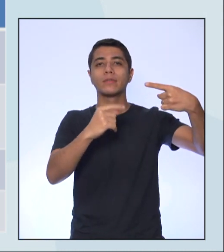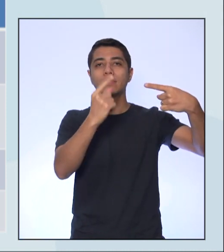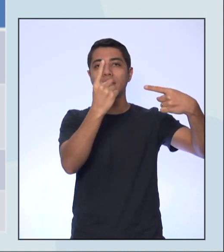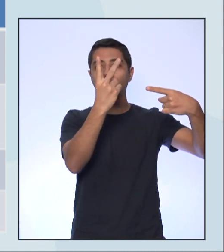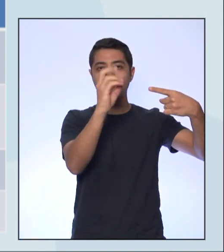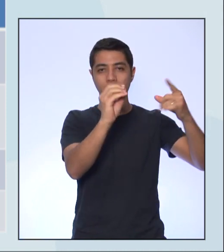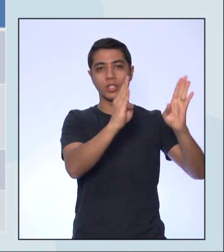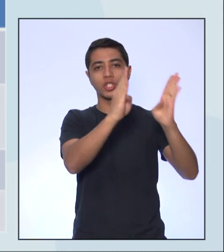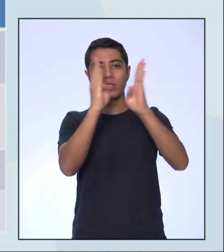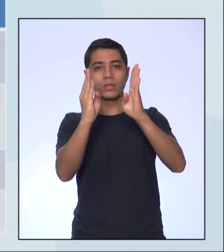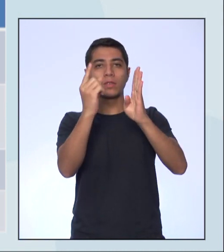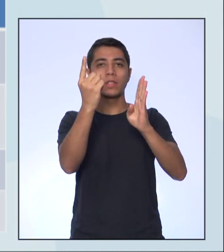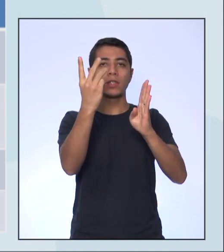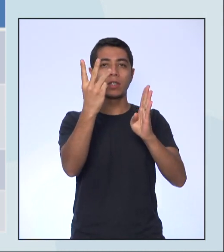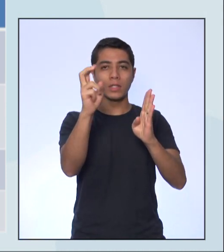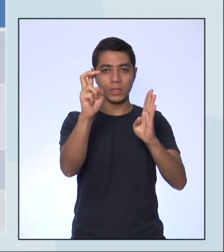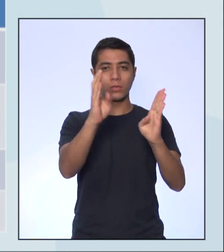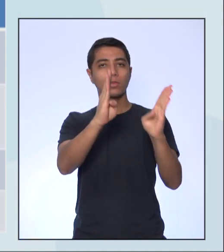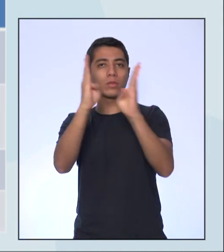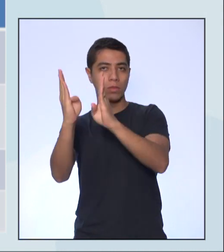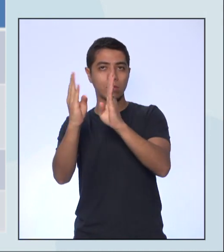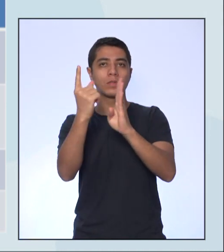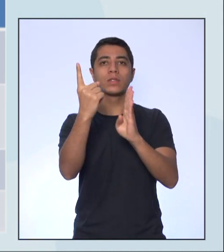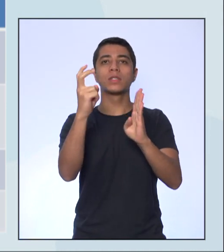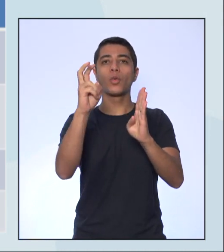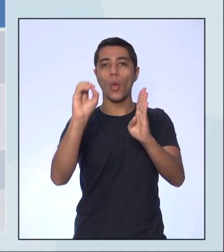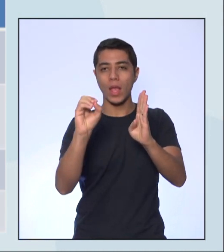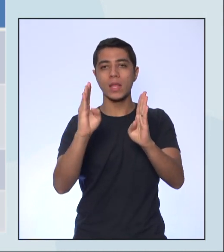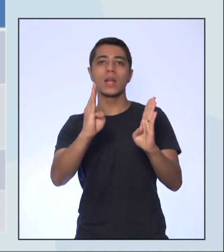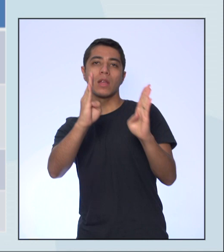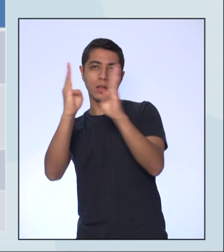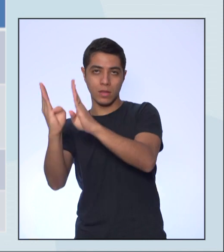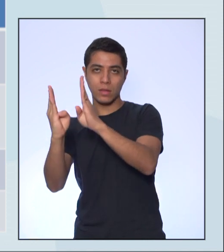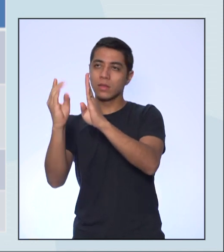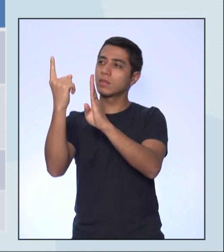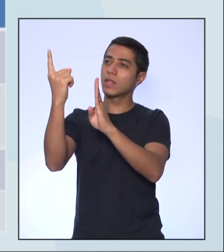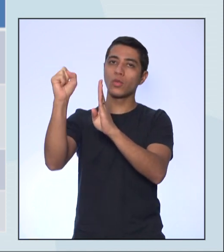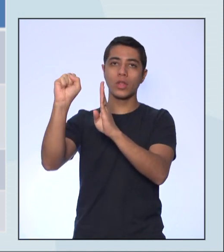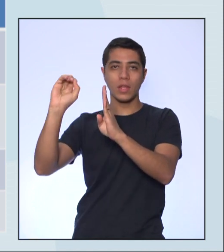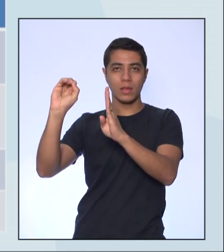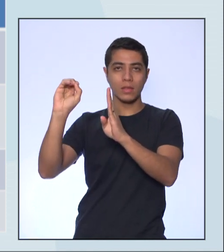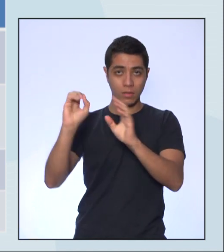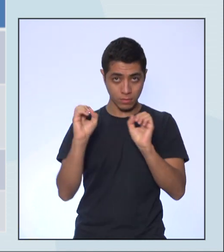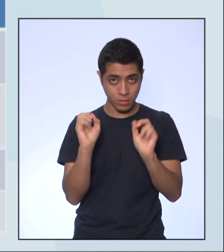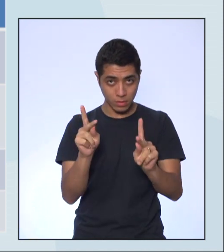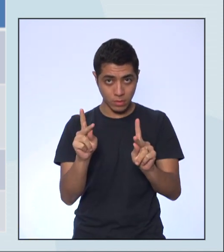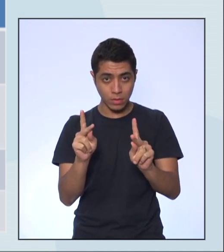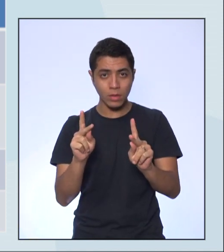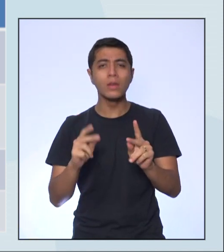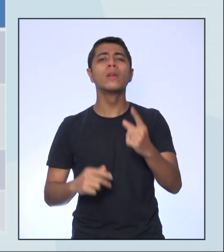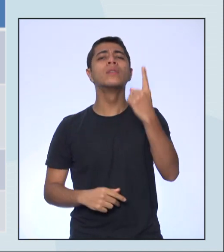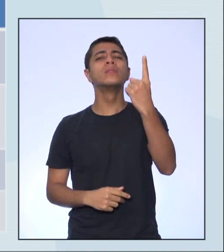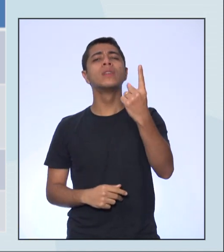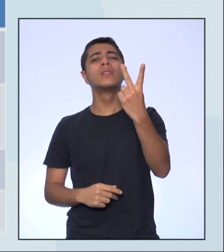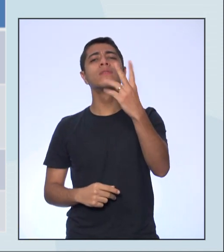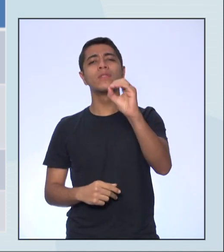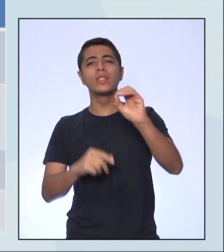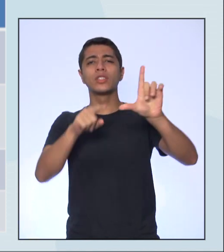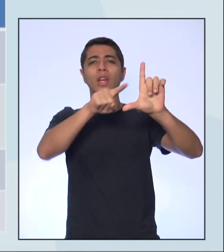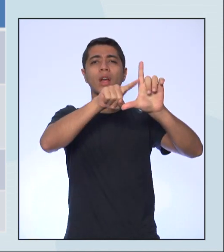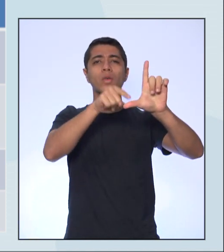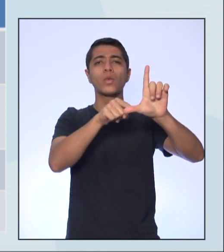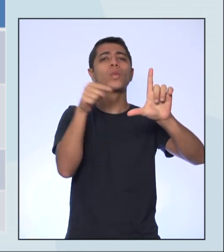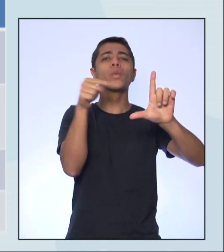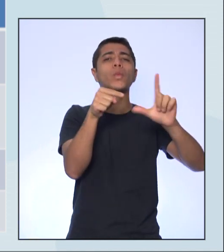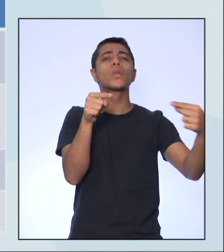150 180 como nós vimos na aula passada o ângulo de 120 é o complementar no